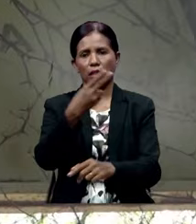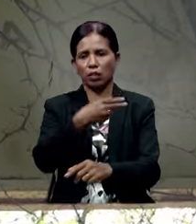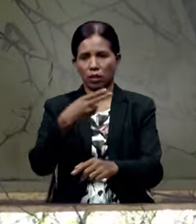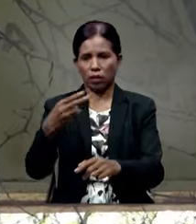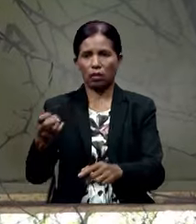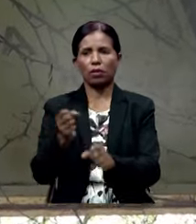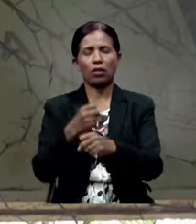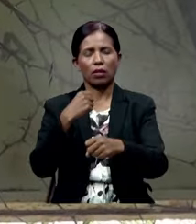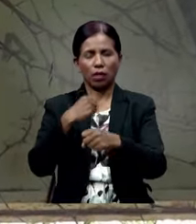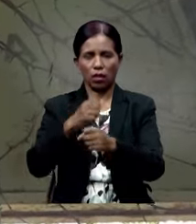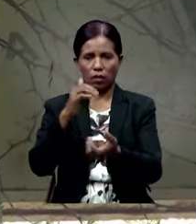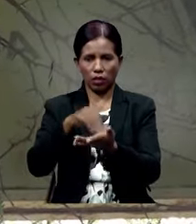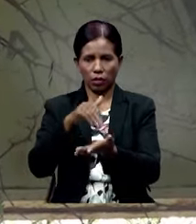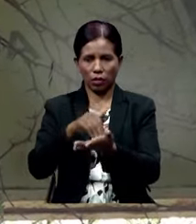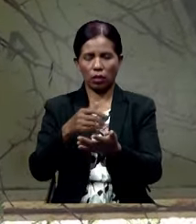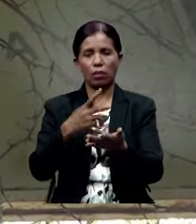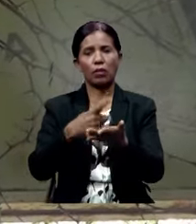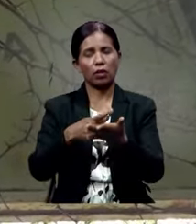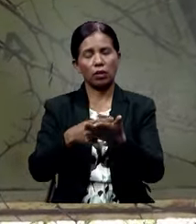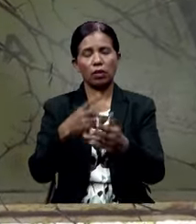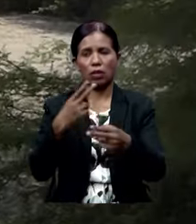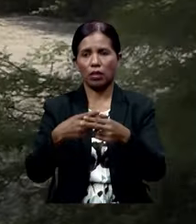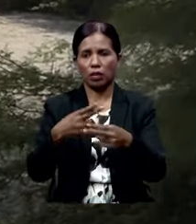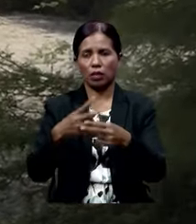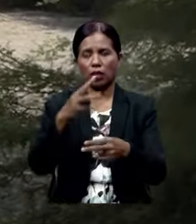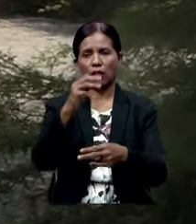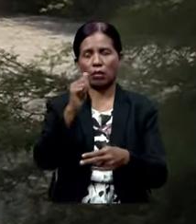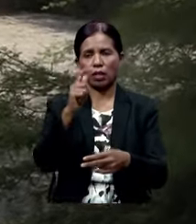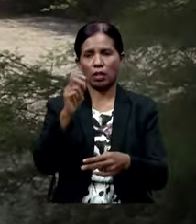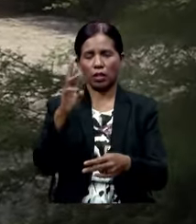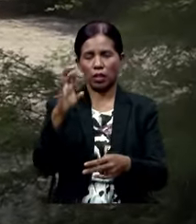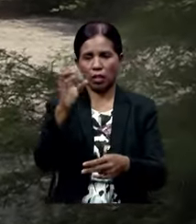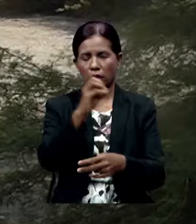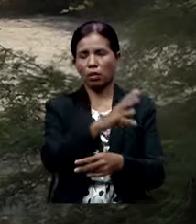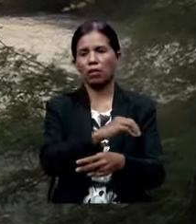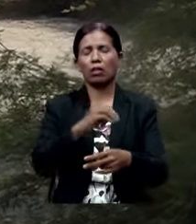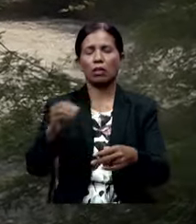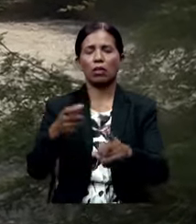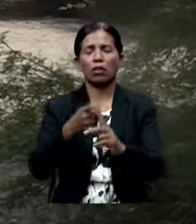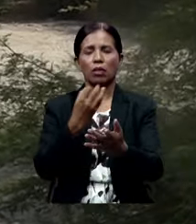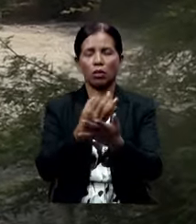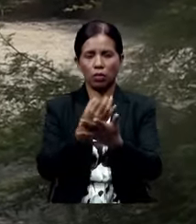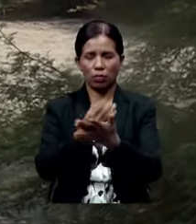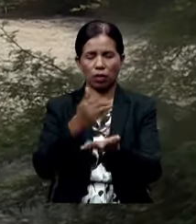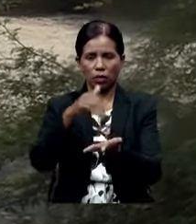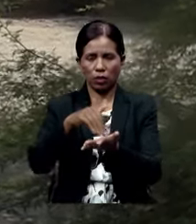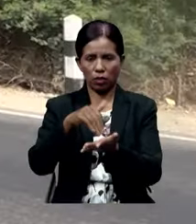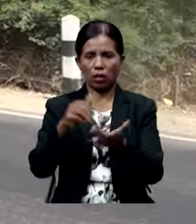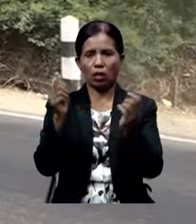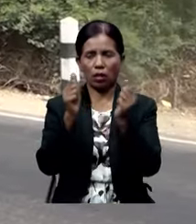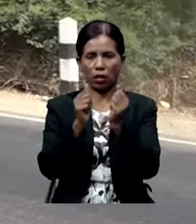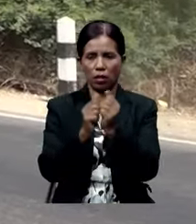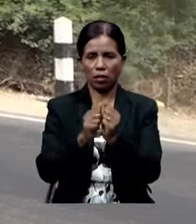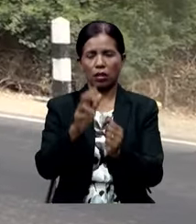o de Halo Estudo. O projeto né, Honara Metinaro Site Survey Camping, o custo do estudo refere a muito toco